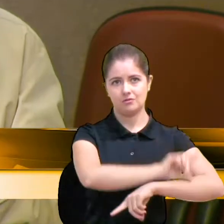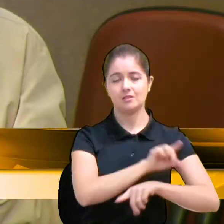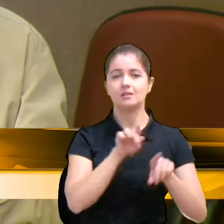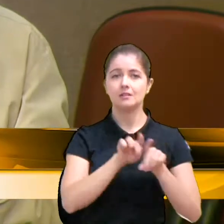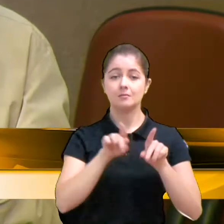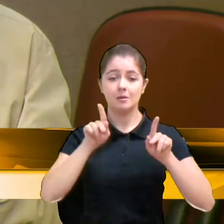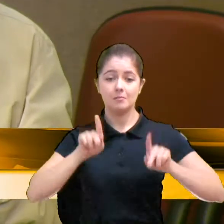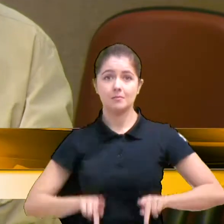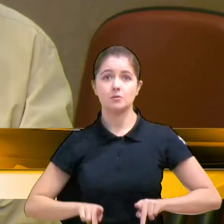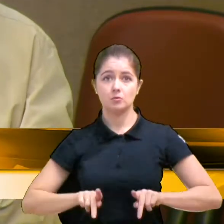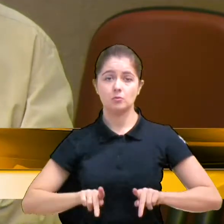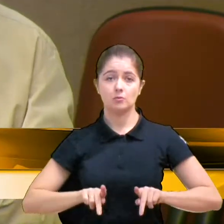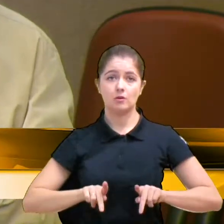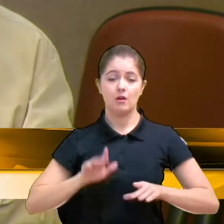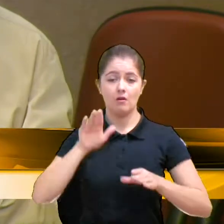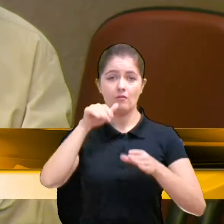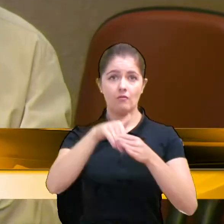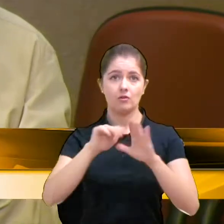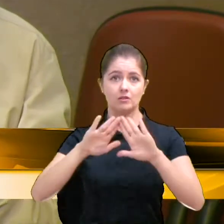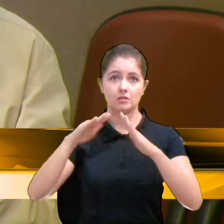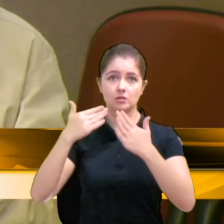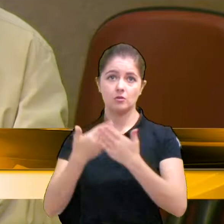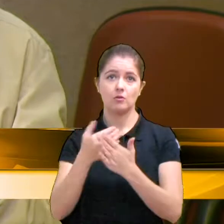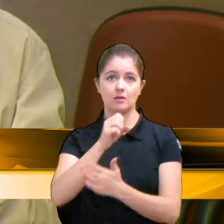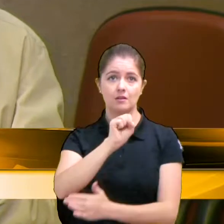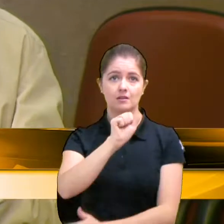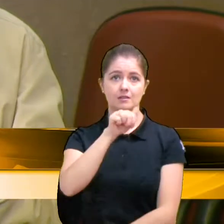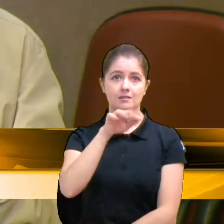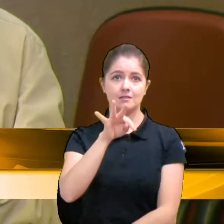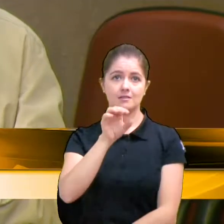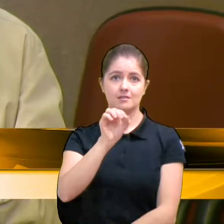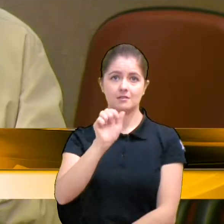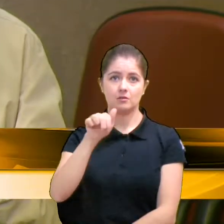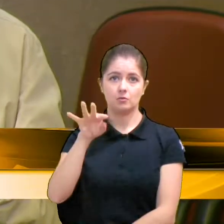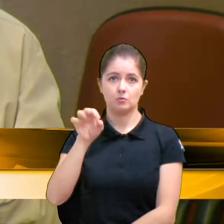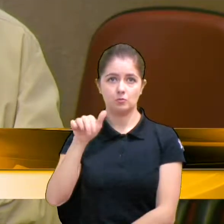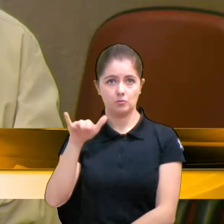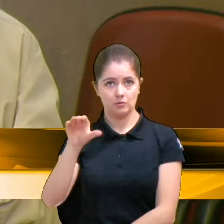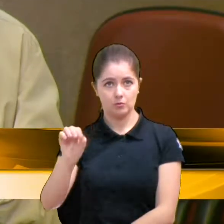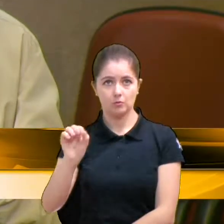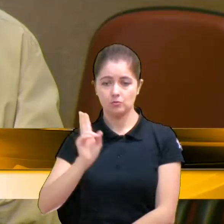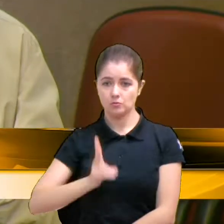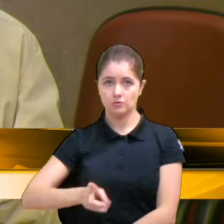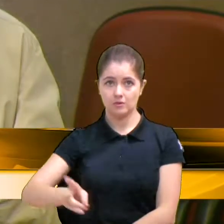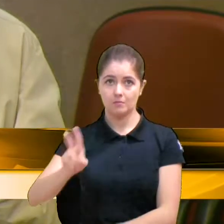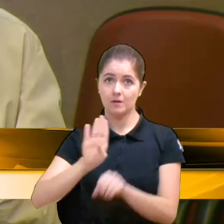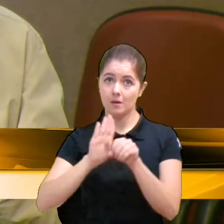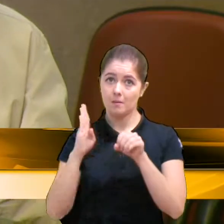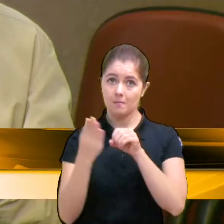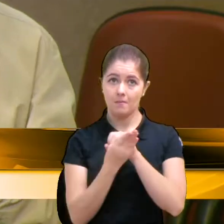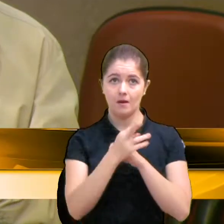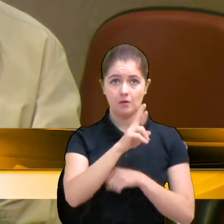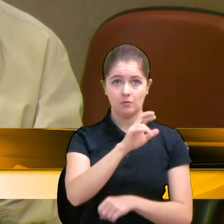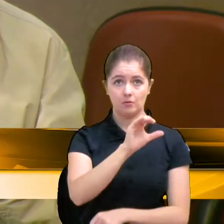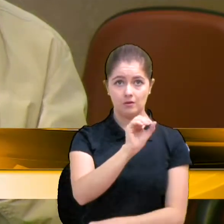no Colégio Santo Antônio, deixar claro, esse pessoal que votava ali no bairro Rio Branco, o Colégio Santo Antônio, procure o quanto